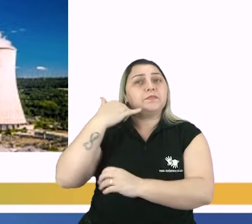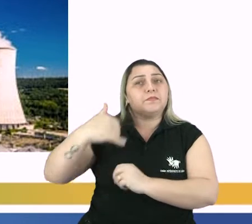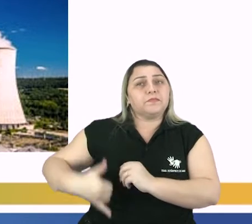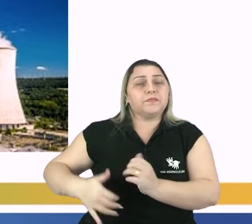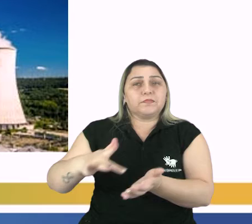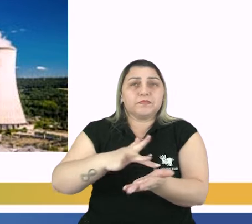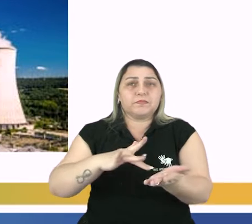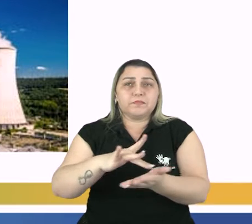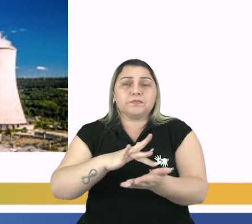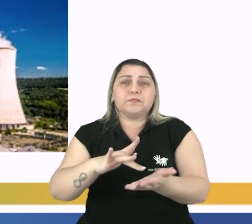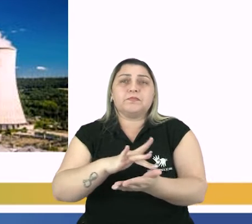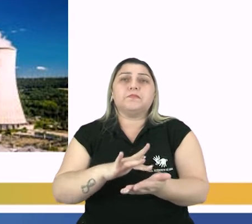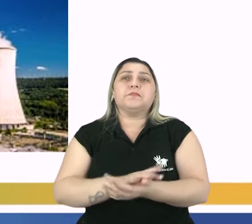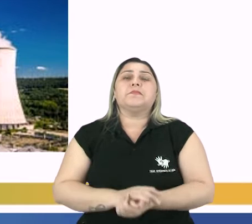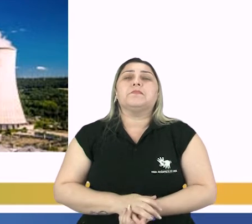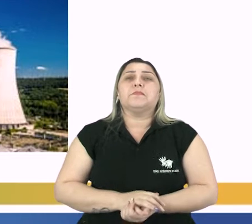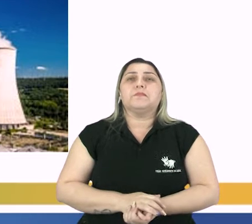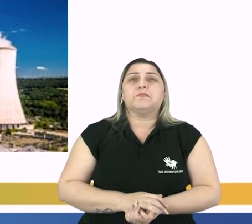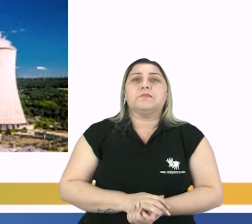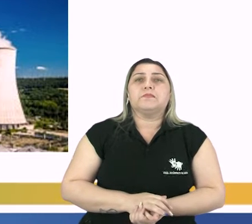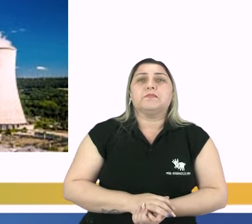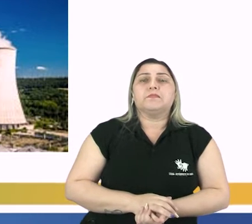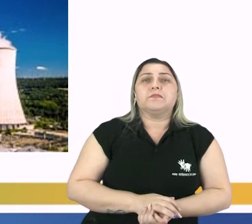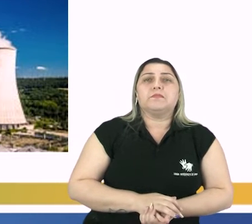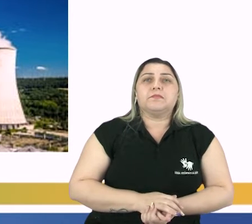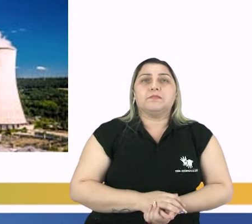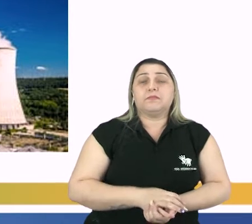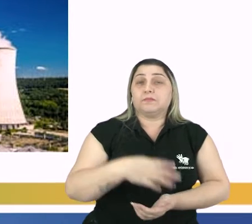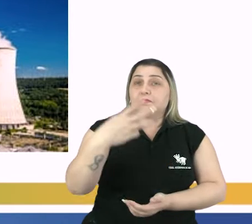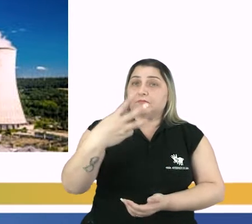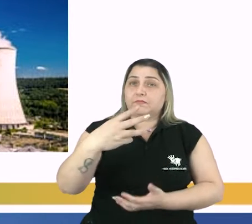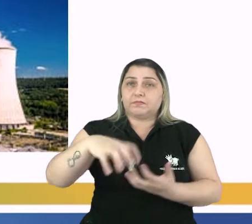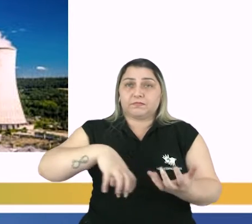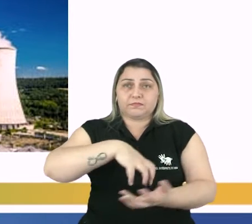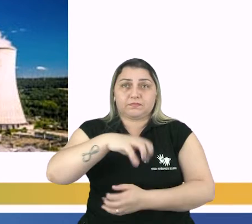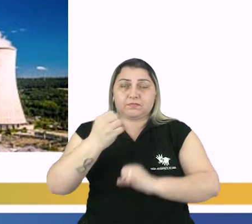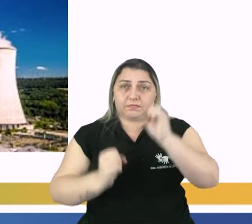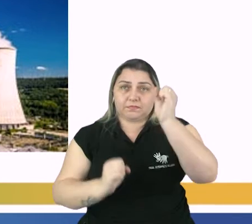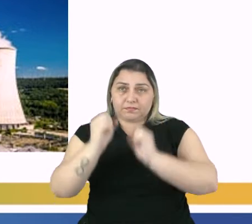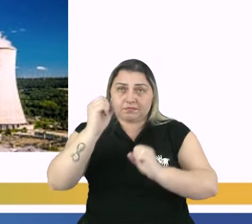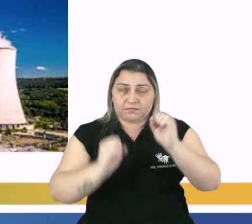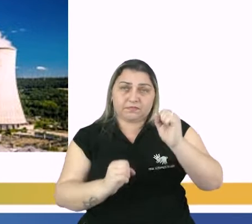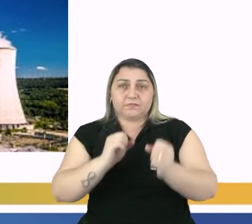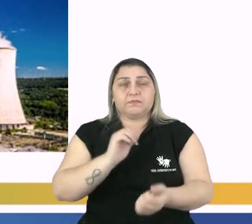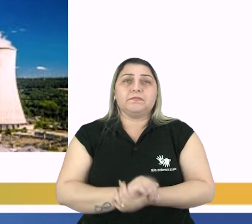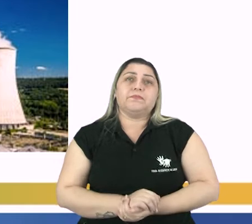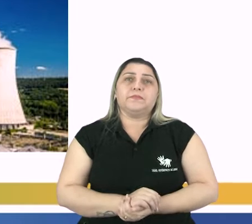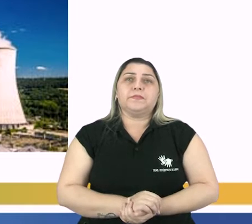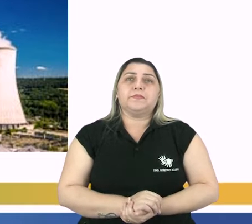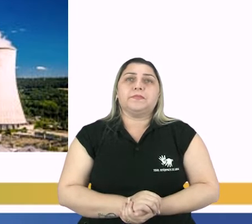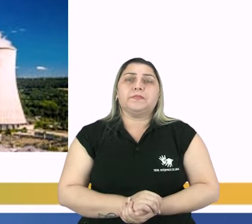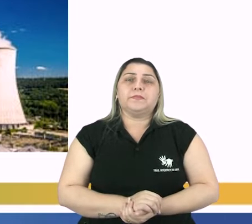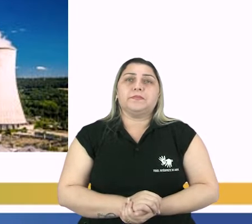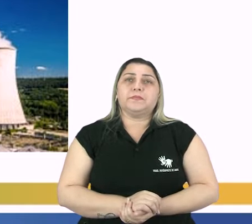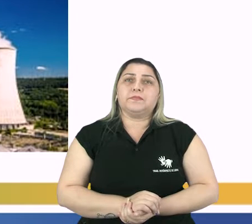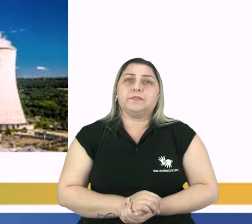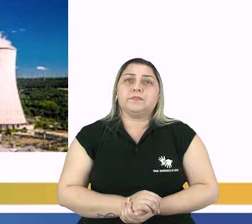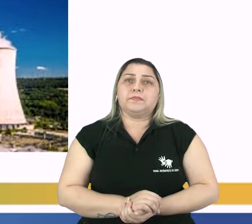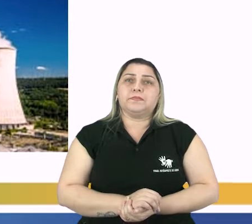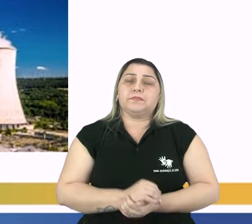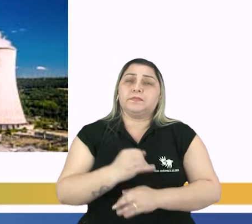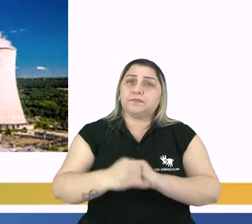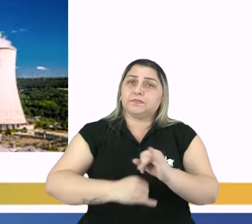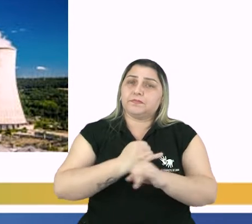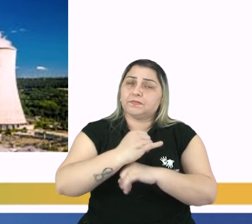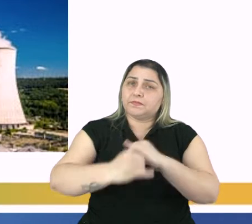smartphone, iPhone, iPod, né, para quem não tem telefone bom. Então, essa é a terceira Revolução Industrial, a era da informática, né?